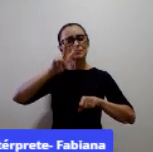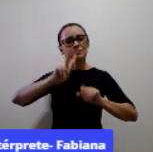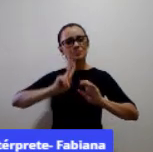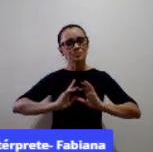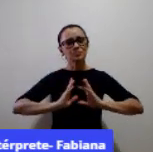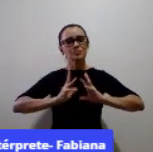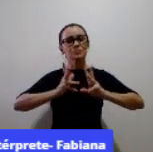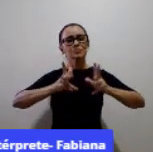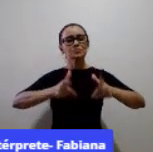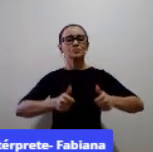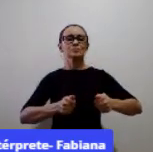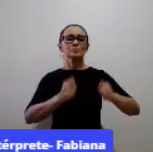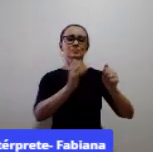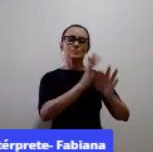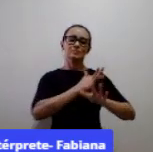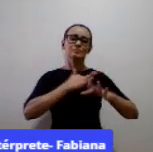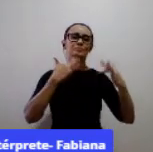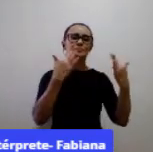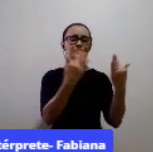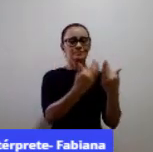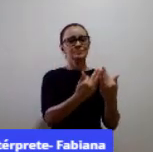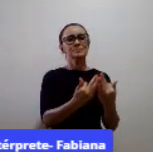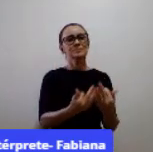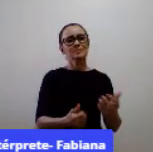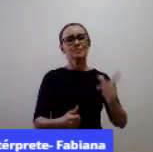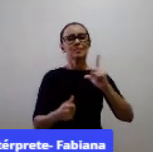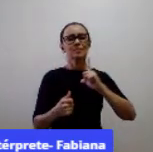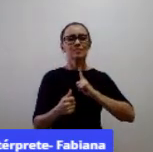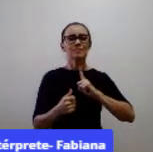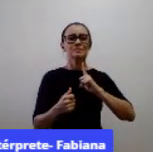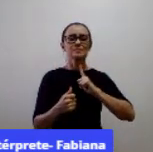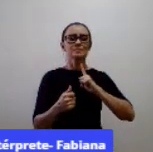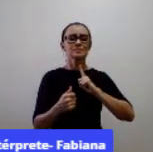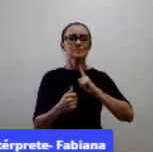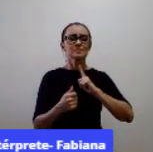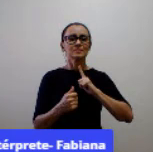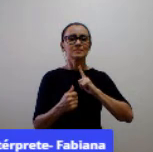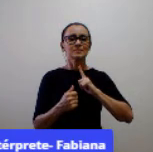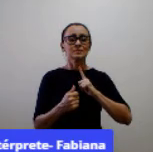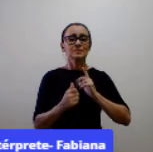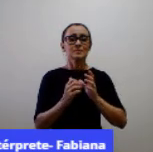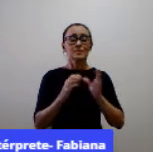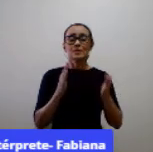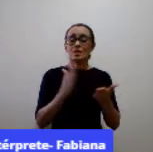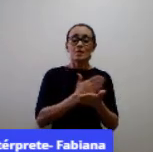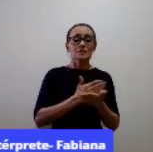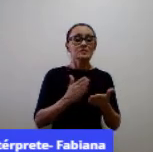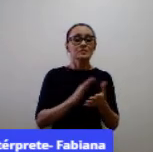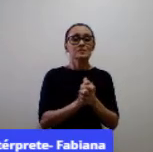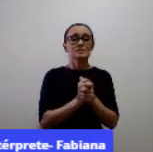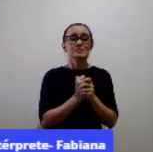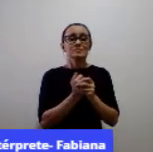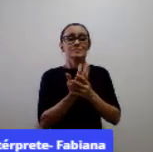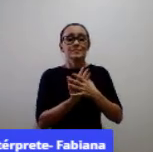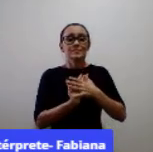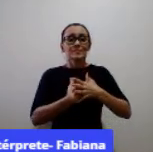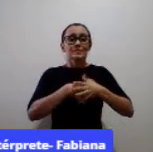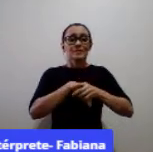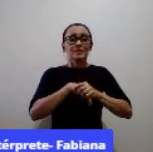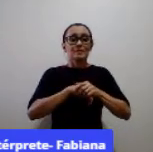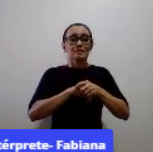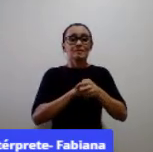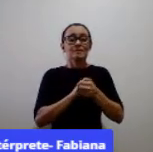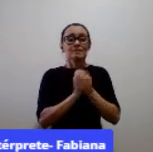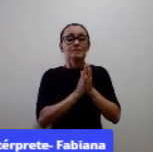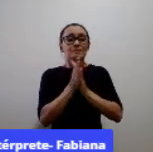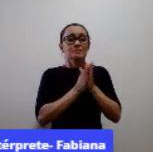família traz uma gama de ansiedade muito grande. Né? Essa família, ela traz ali